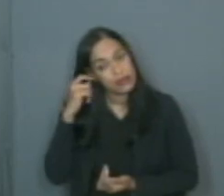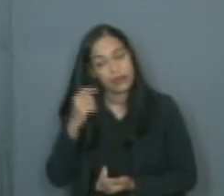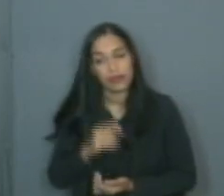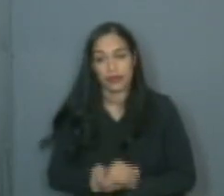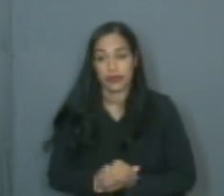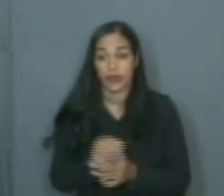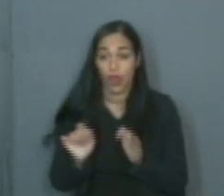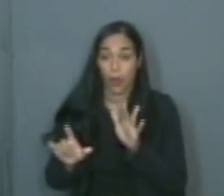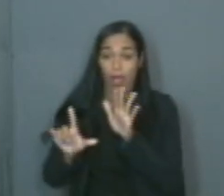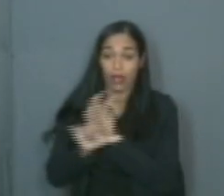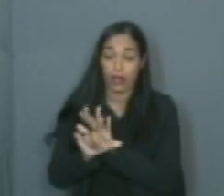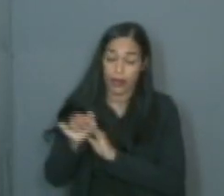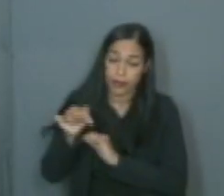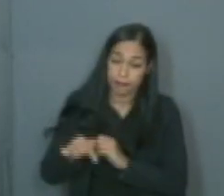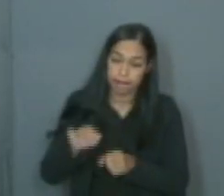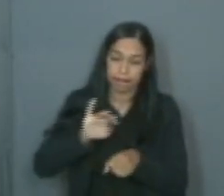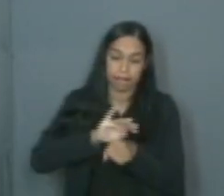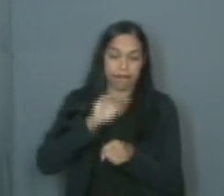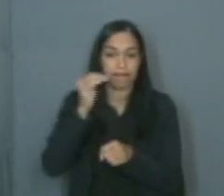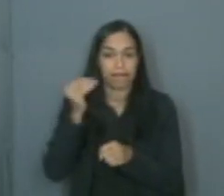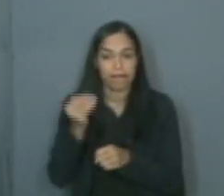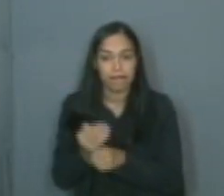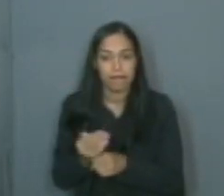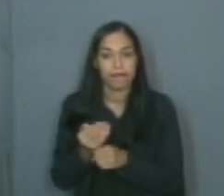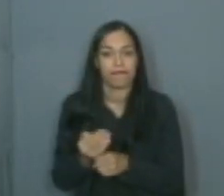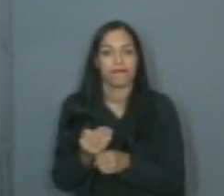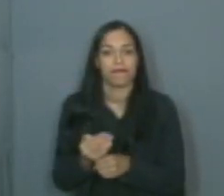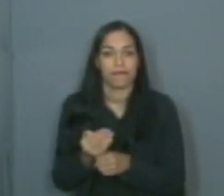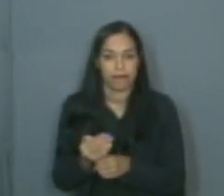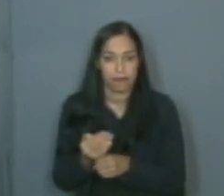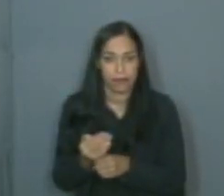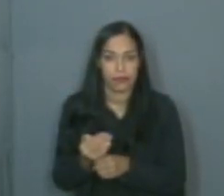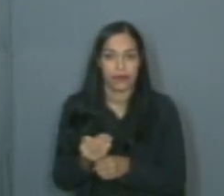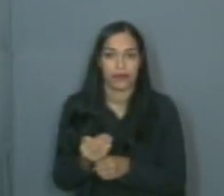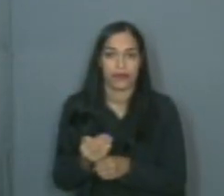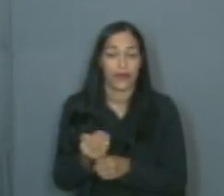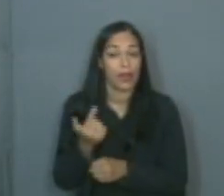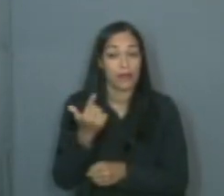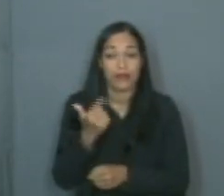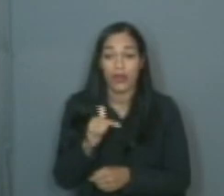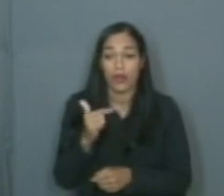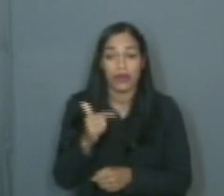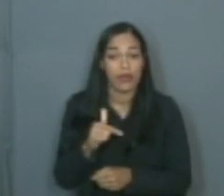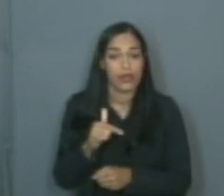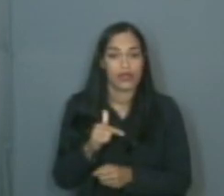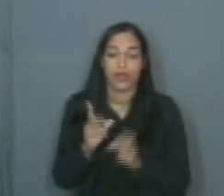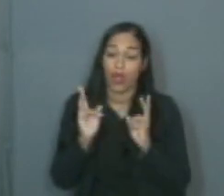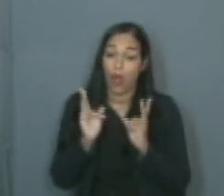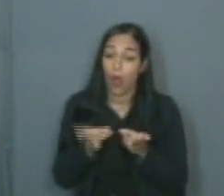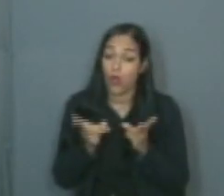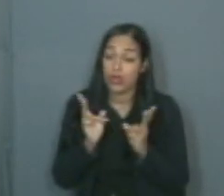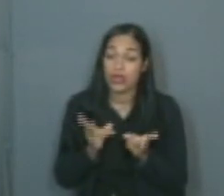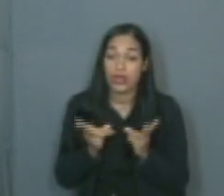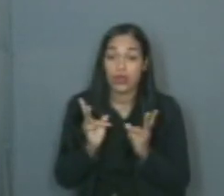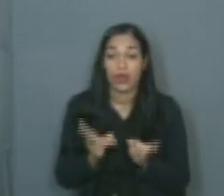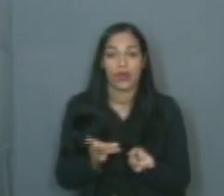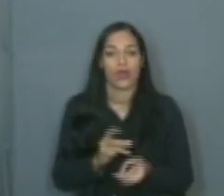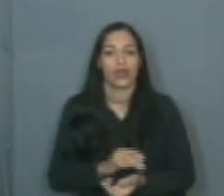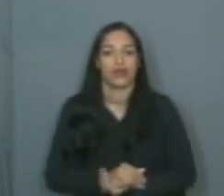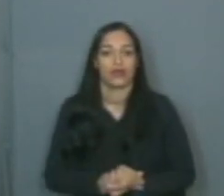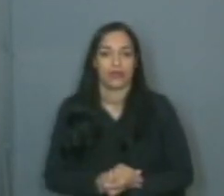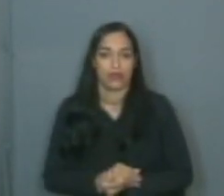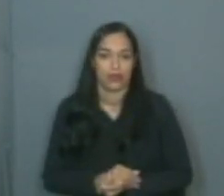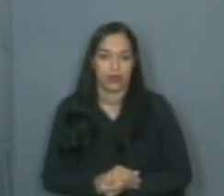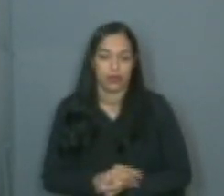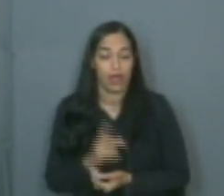saiu uma lei aqui desta casa para que deixasse de ter e continua acontecendo.